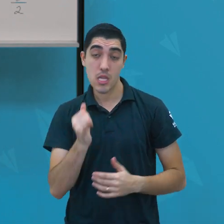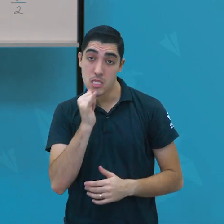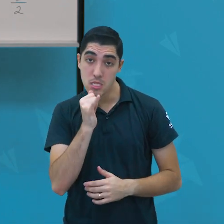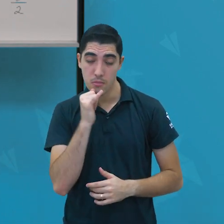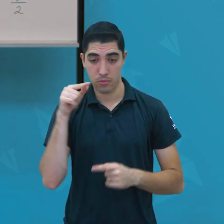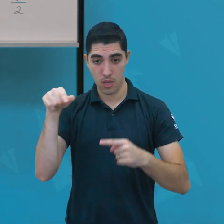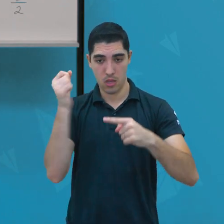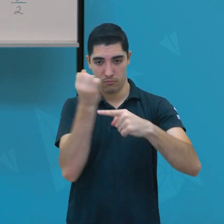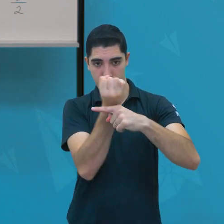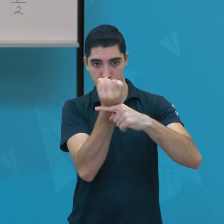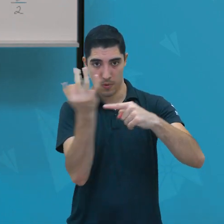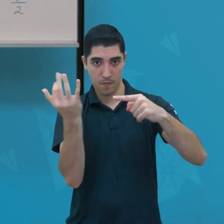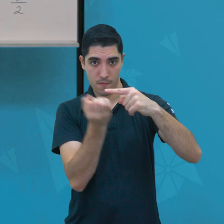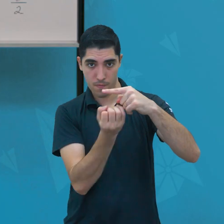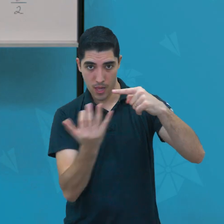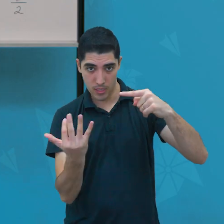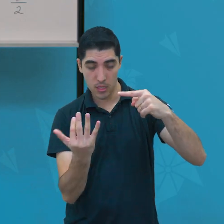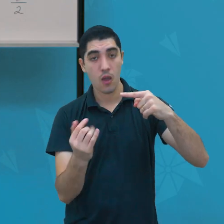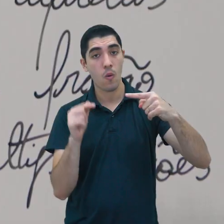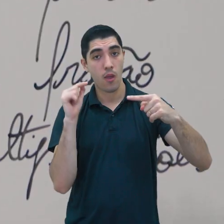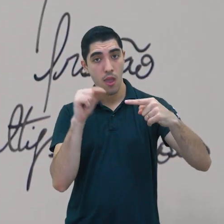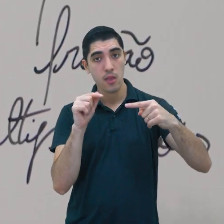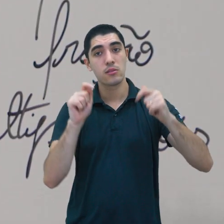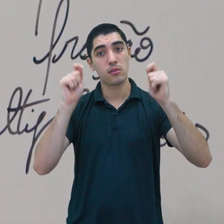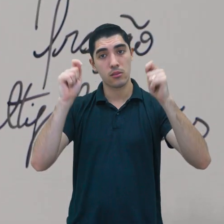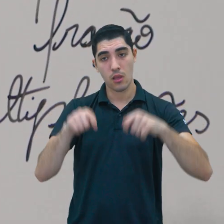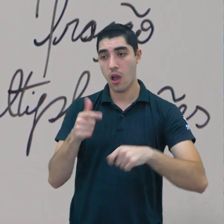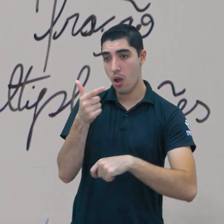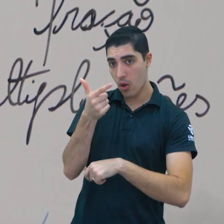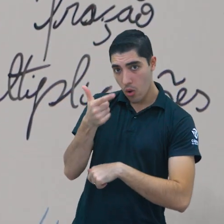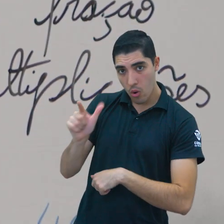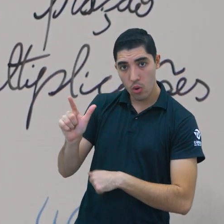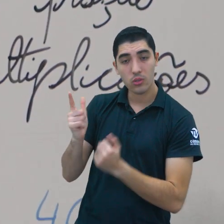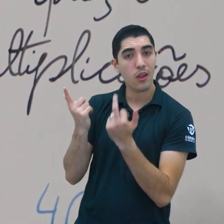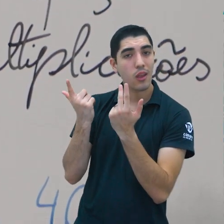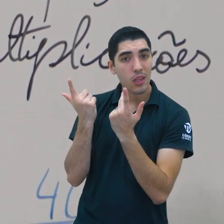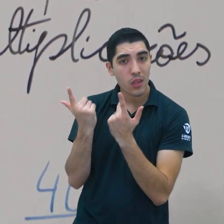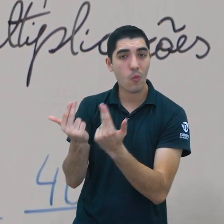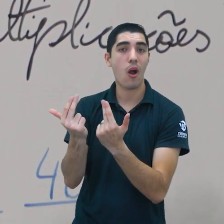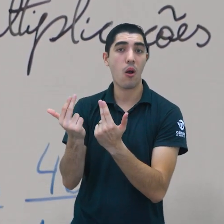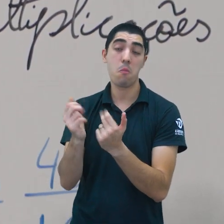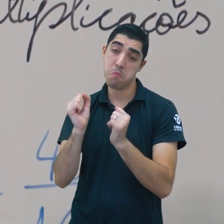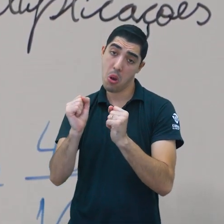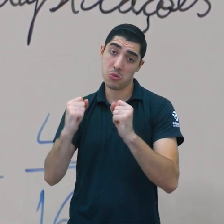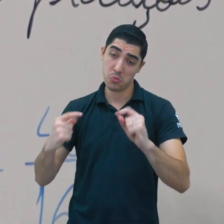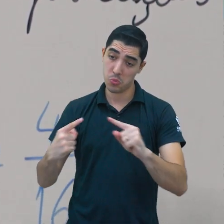seja, aquelas em que a partir de uma fração pode-se obter outra